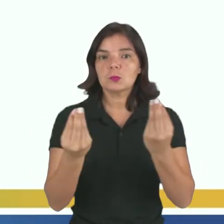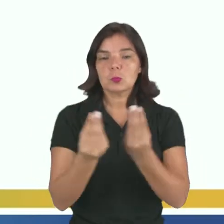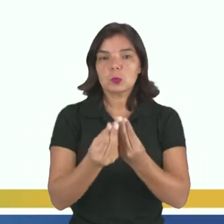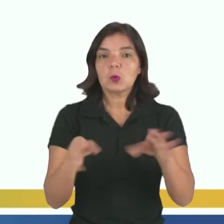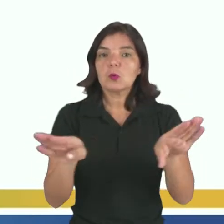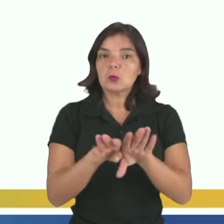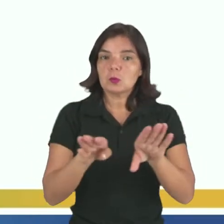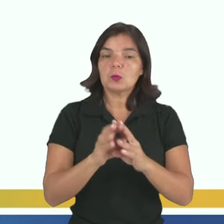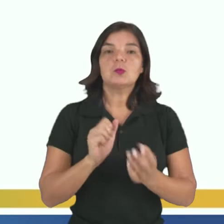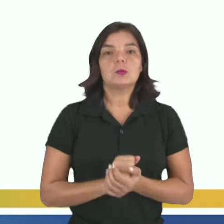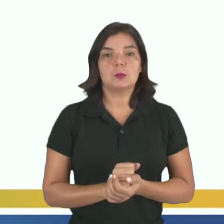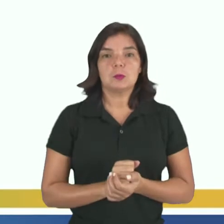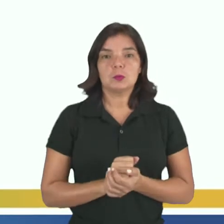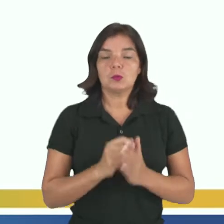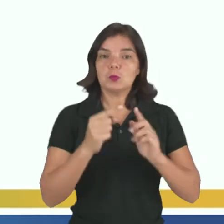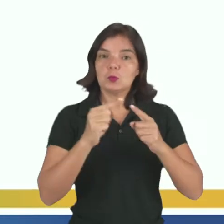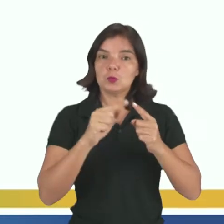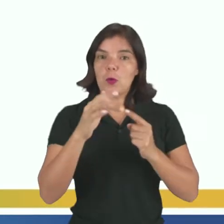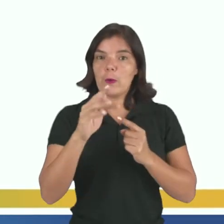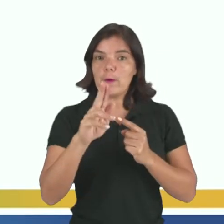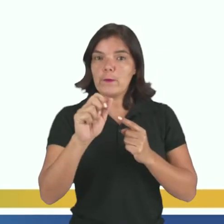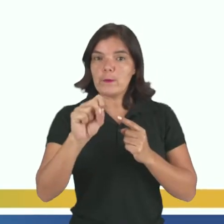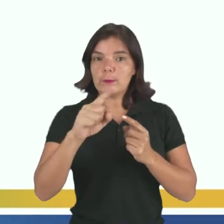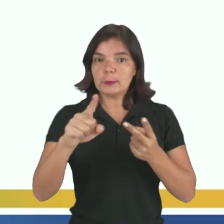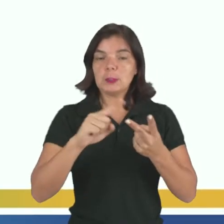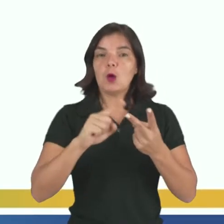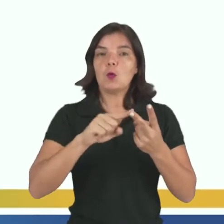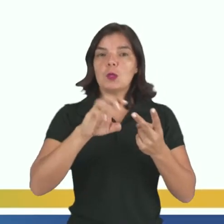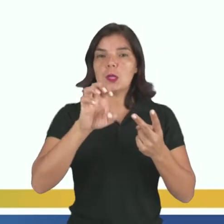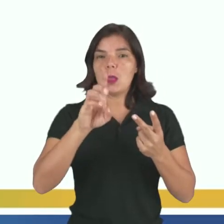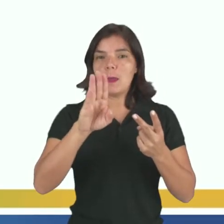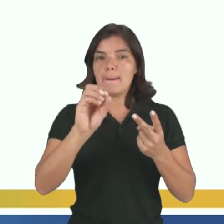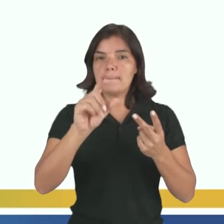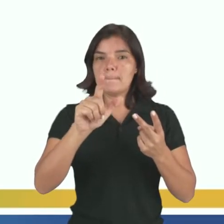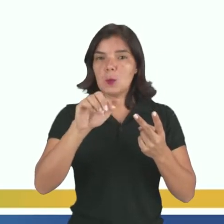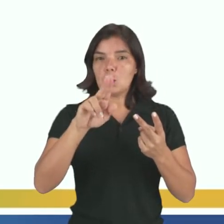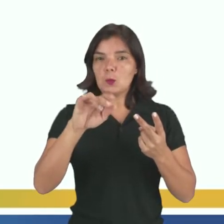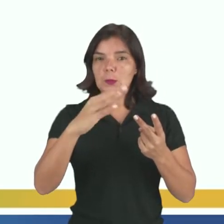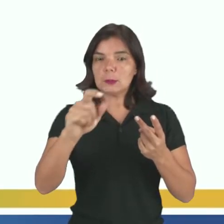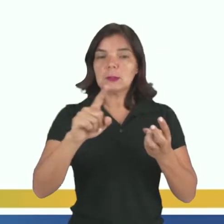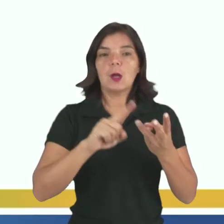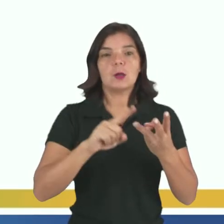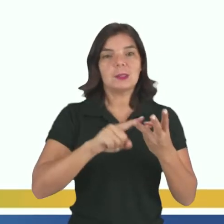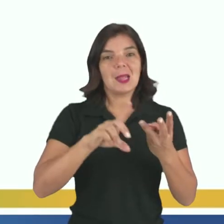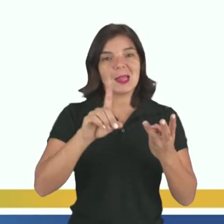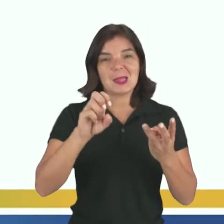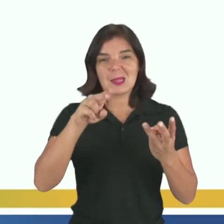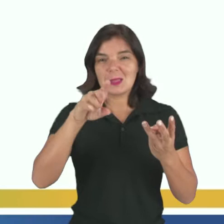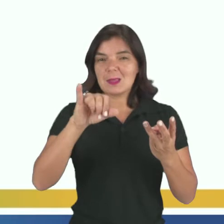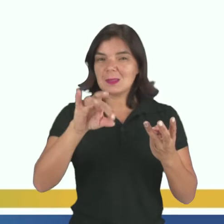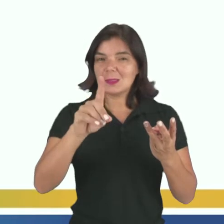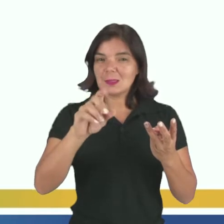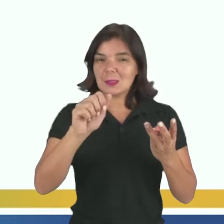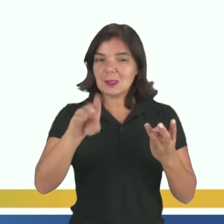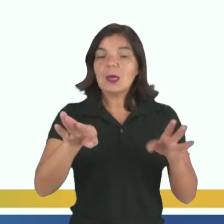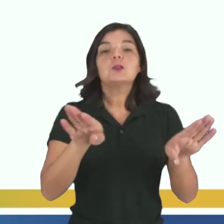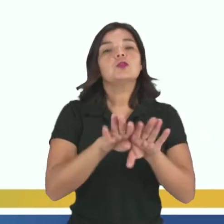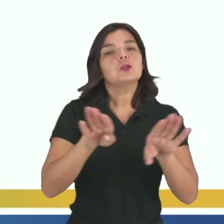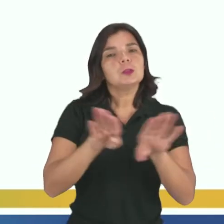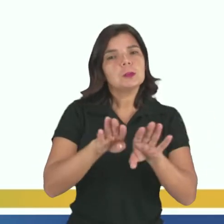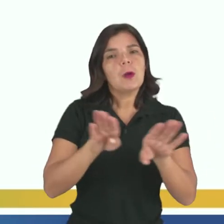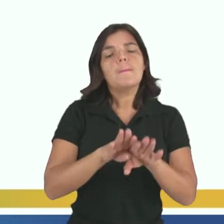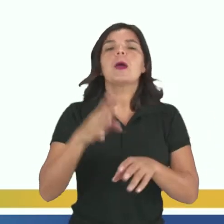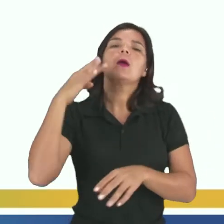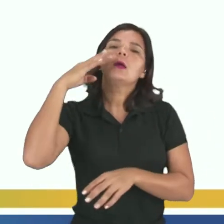posso encontrar aí os pontos de fusão e ebulição, posso encontrar também a questão da densidade e também tem a questão